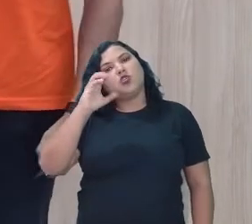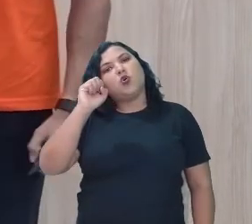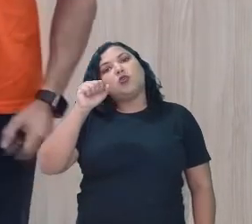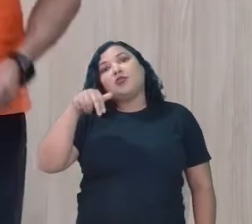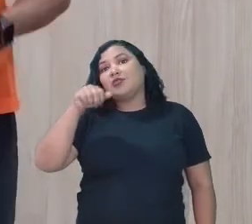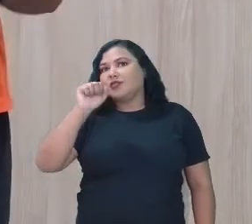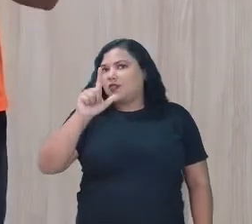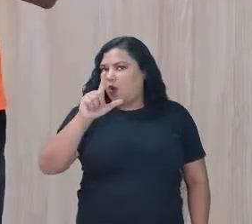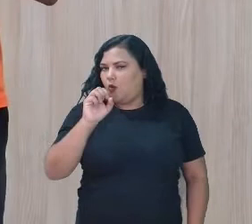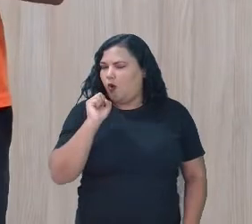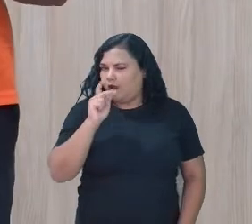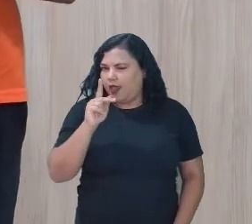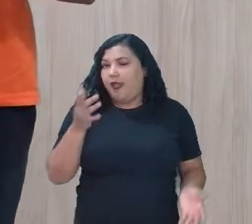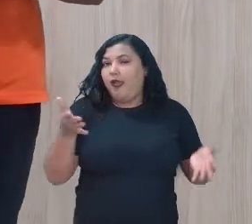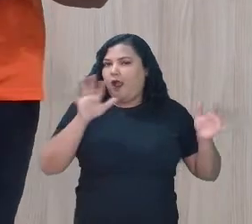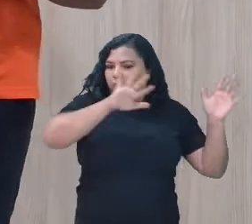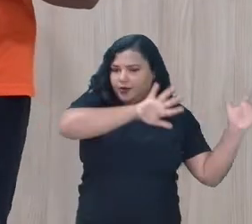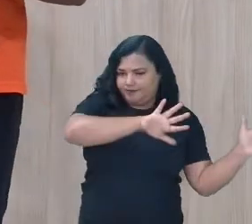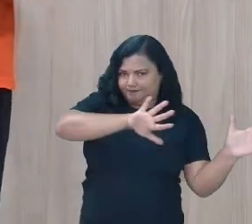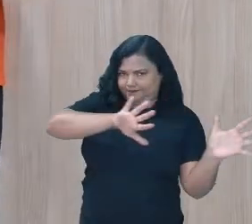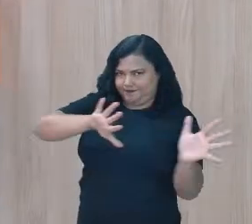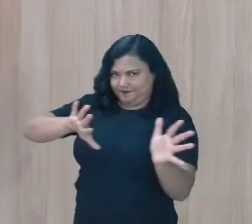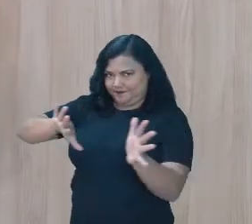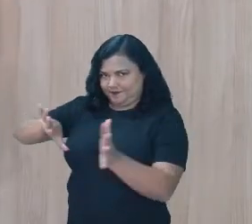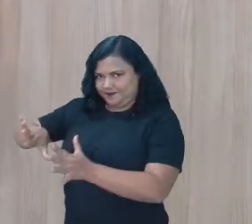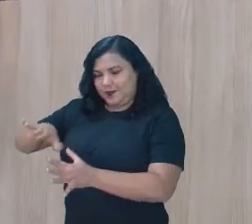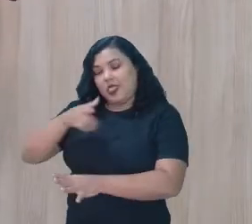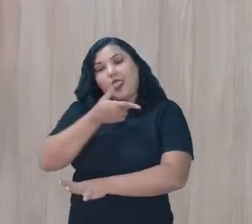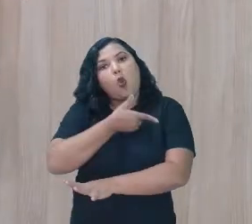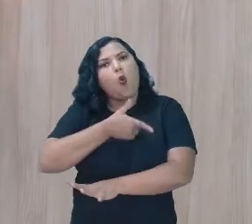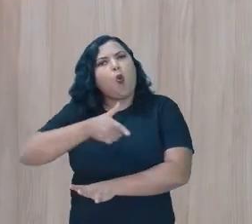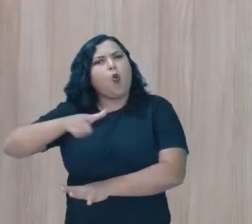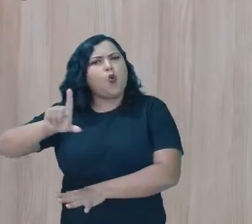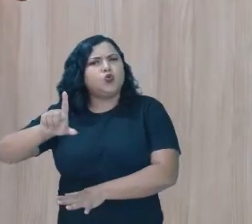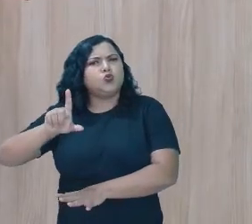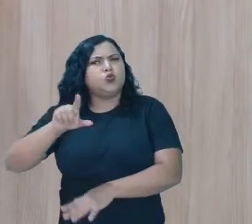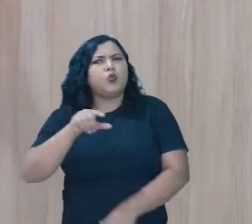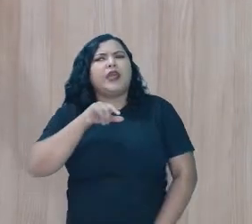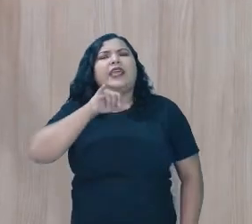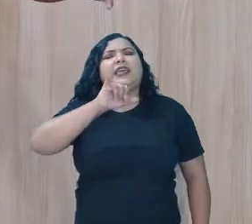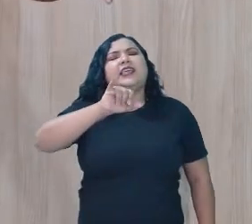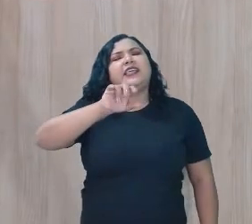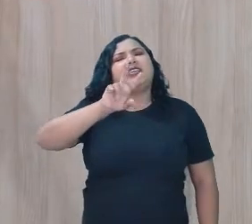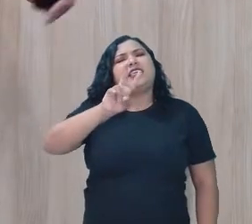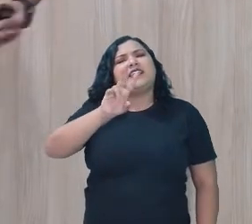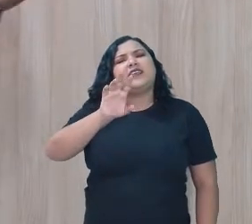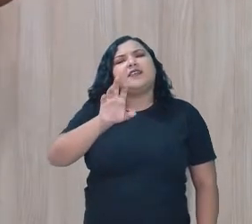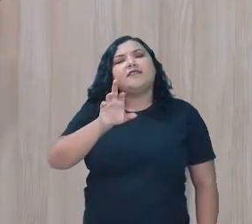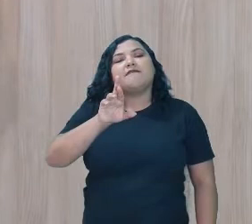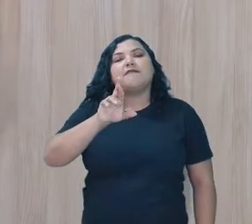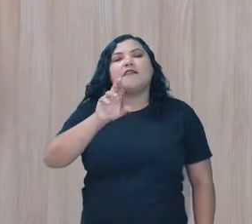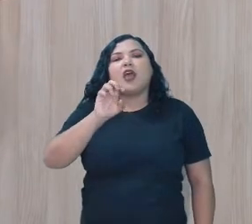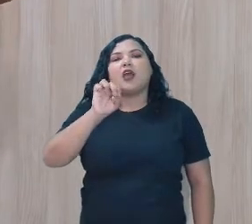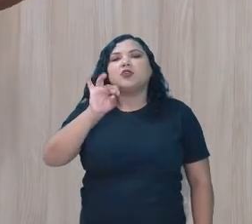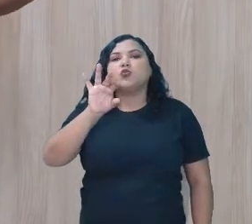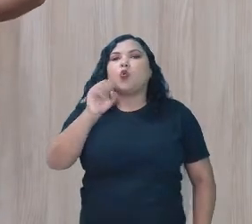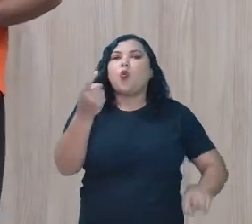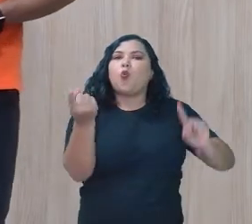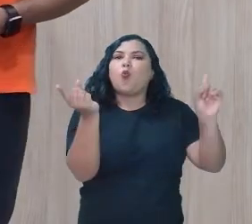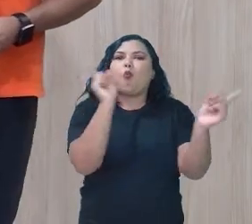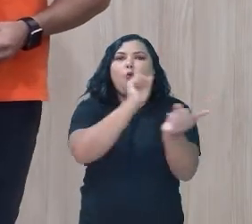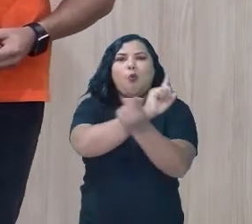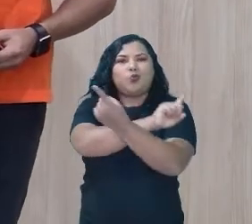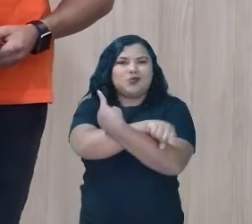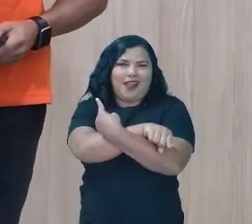as grandezas inversamente proporcionais. Então, eu acho que quando a gente define grandeza diretamente, a ideia de grandeza